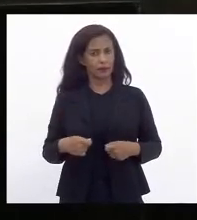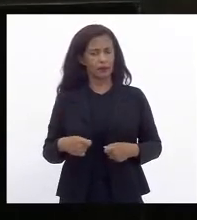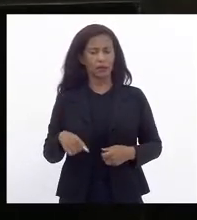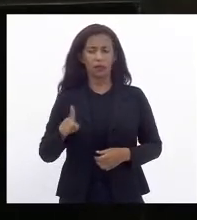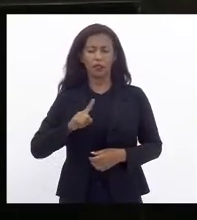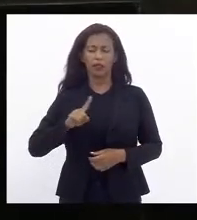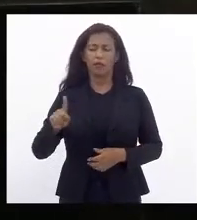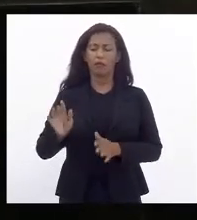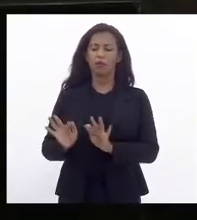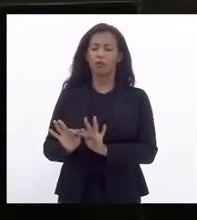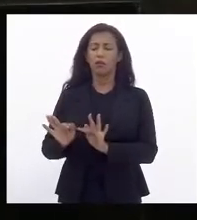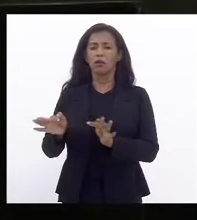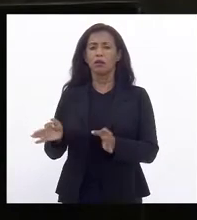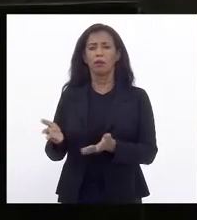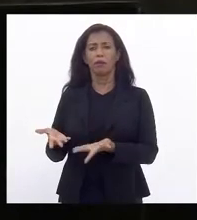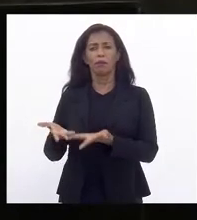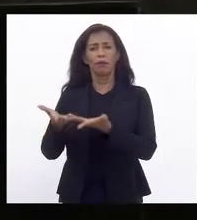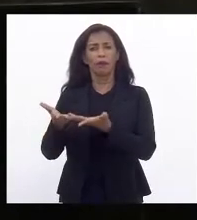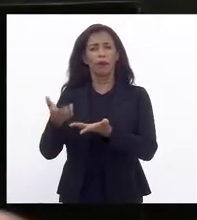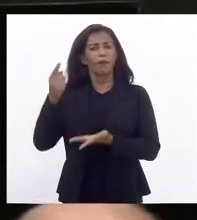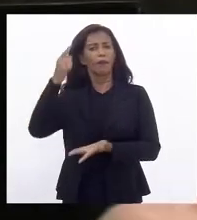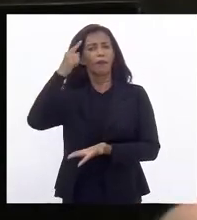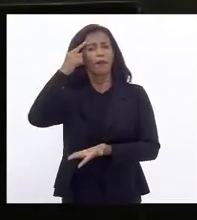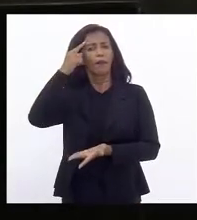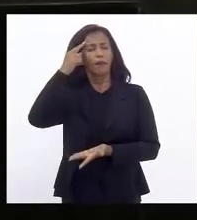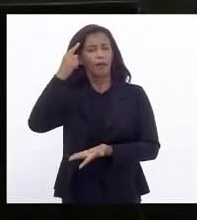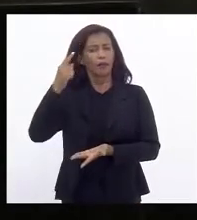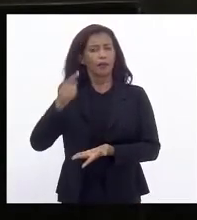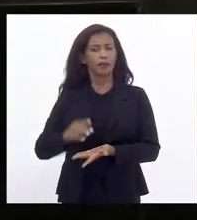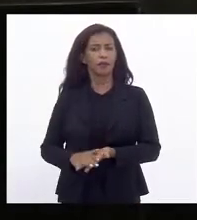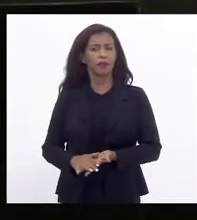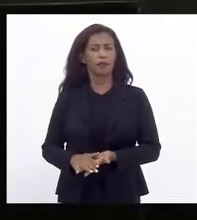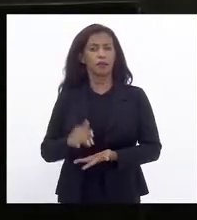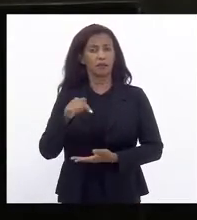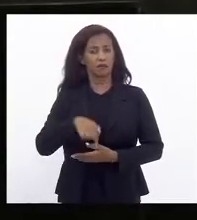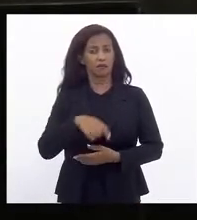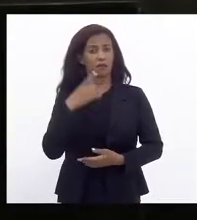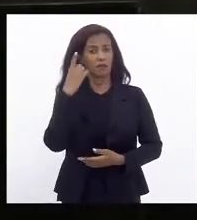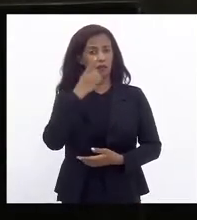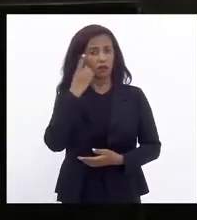só a gente pense, e aqui a deputada Dani,